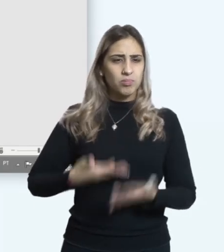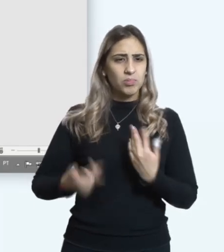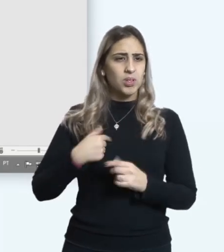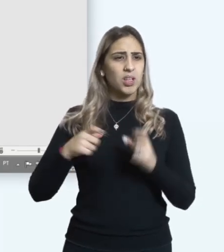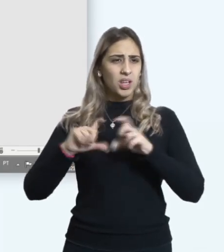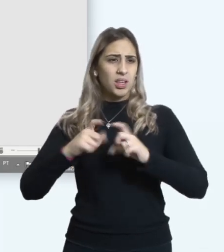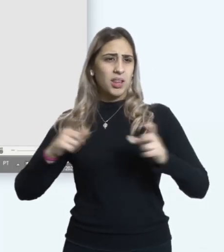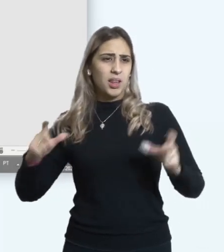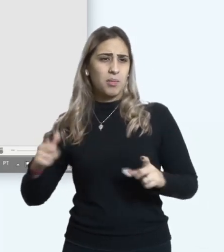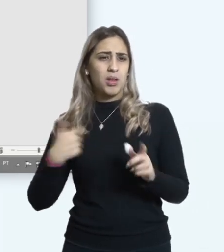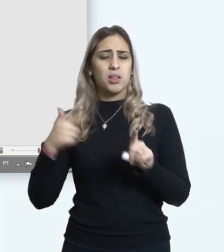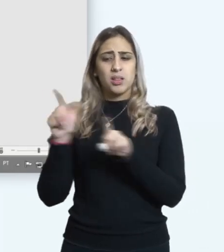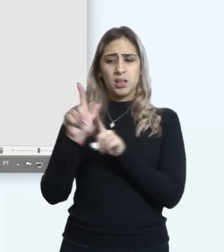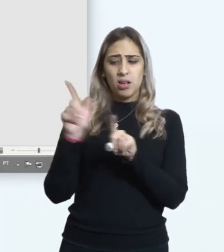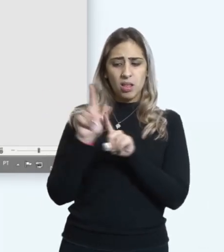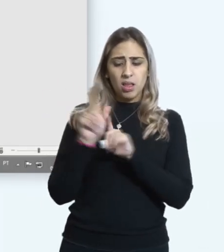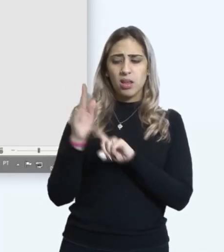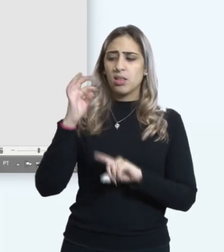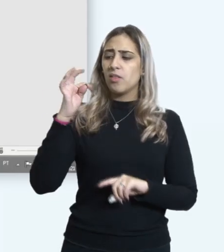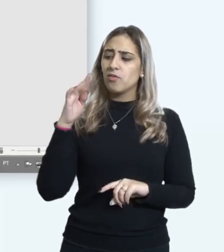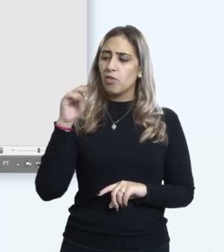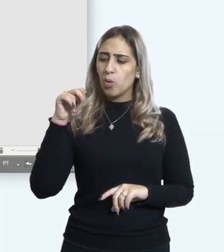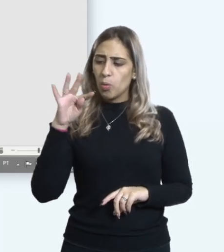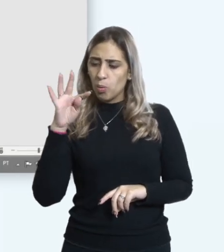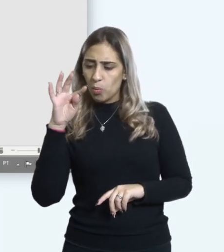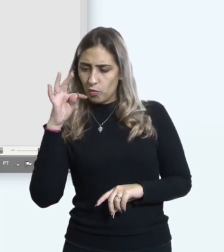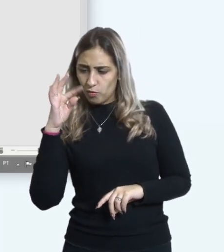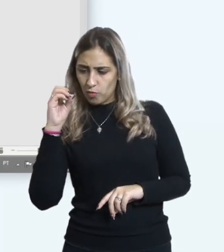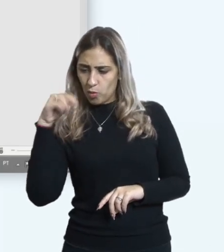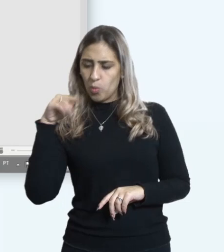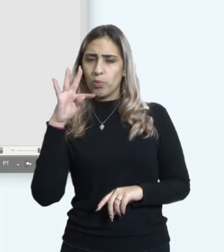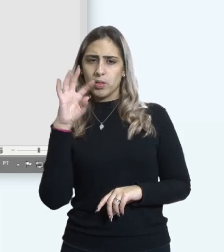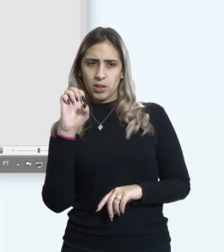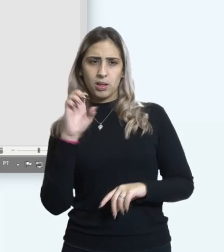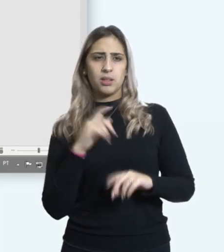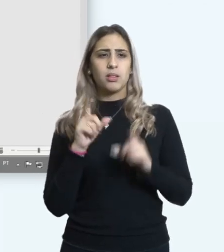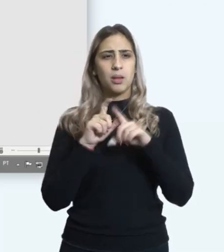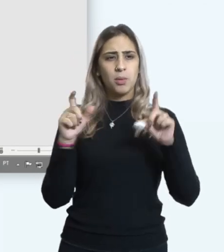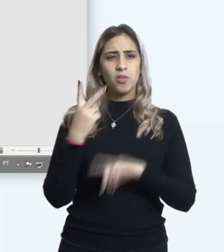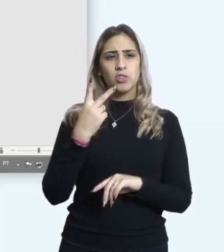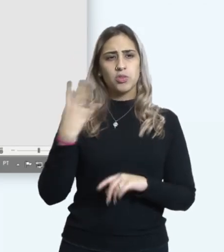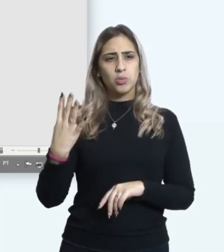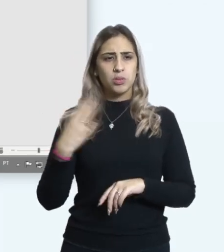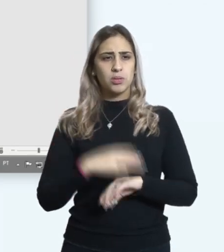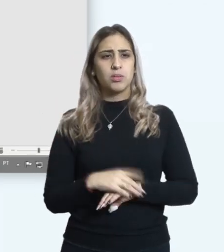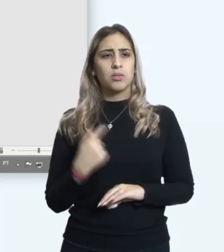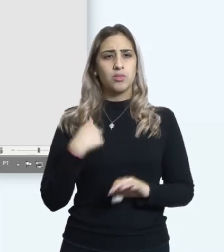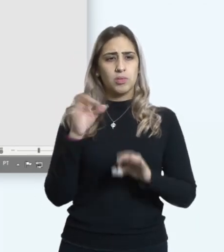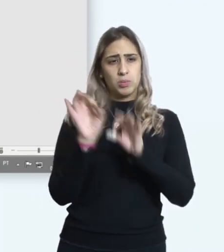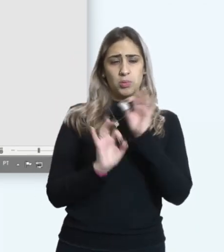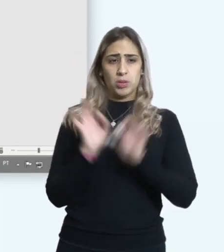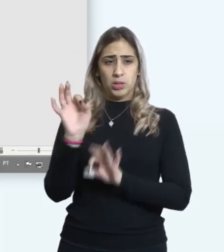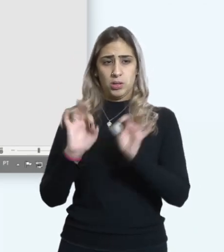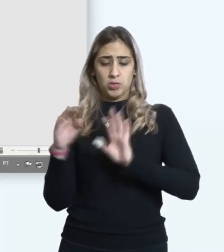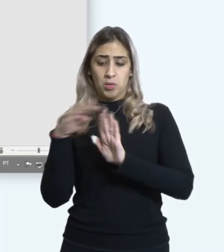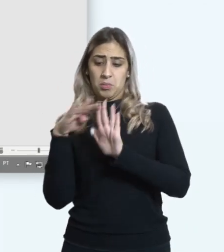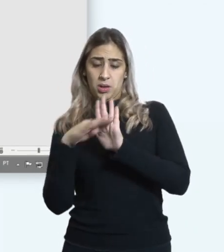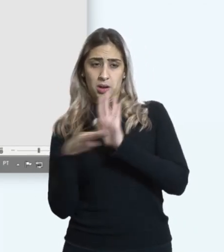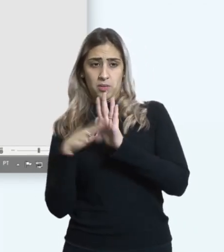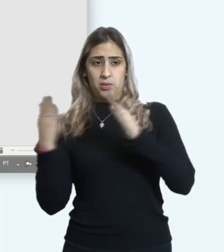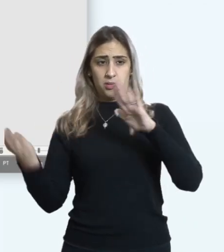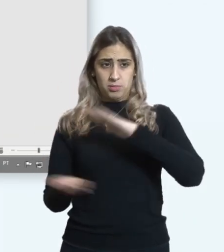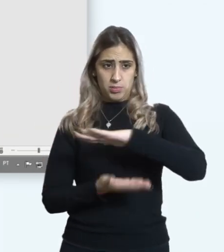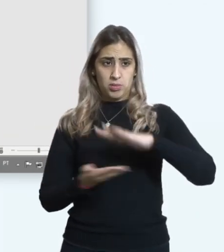tamanho da letra e a fonte. Fonte Verdana, tamanho 24. Vamos organizar o parágrafo aqui embaixo, 0